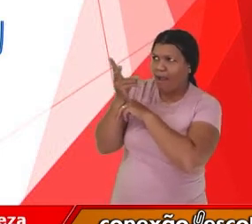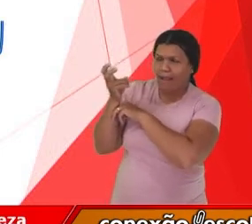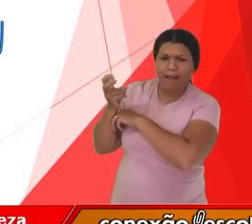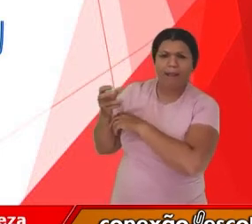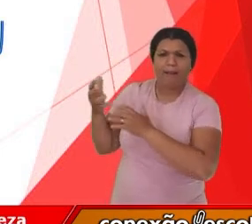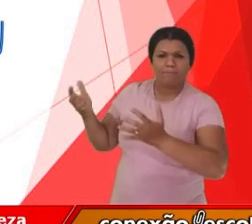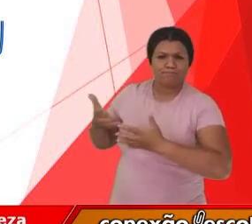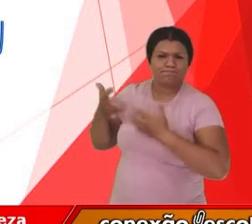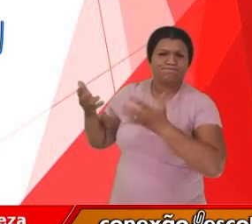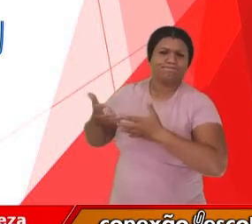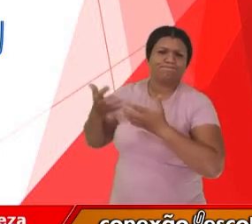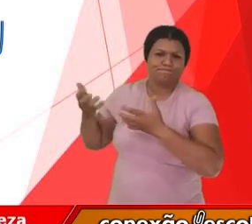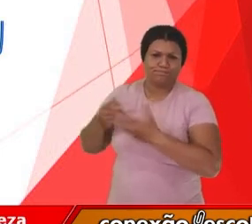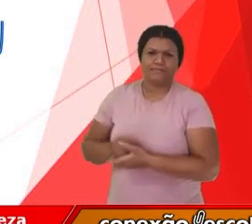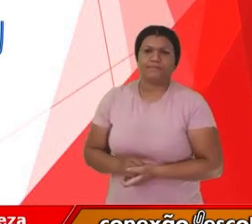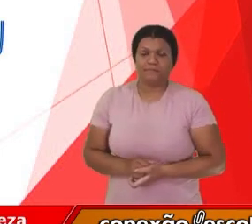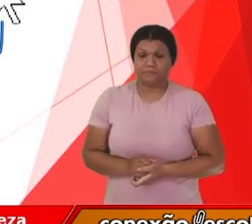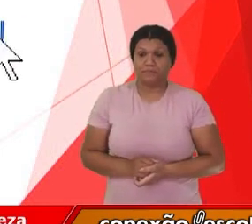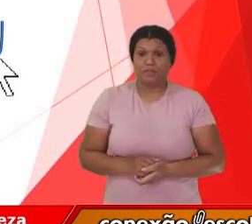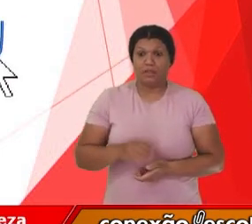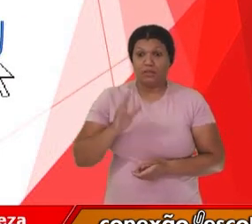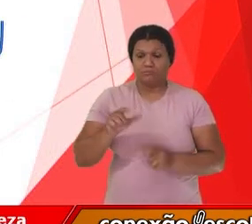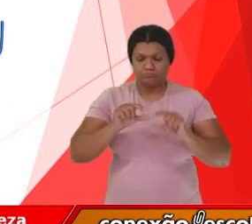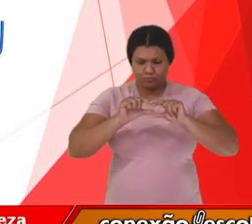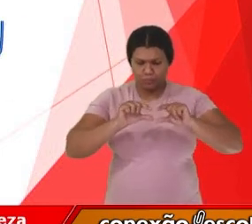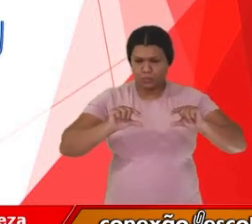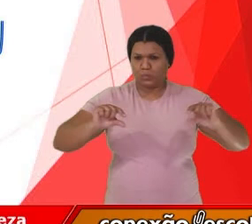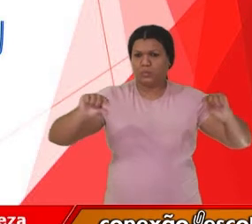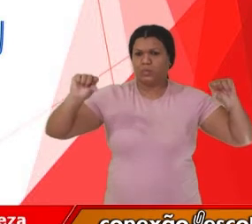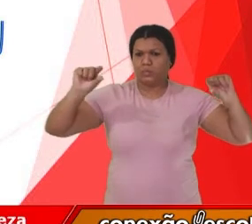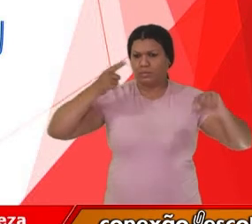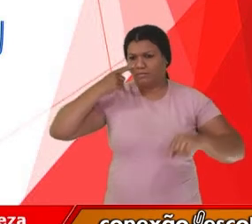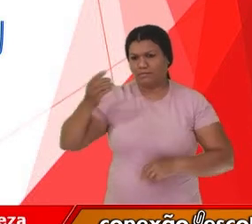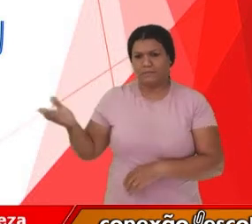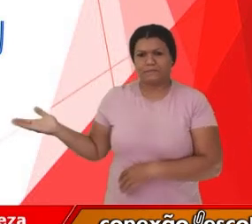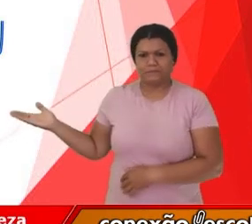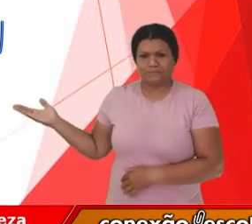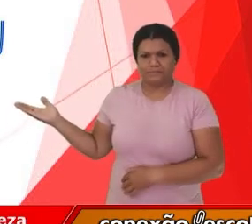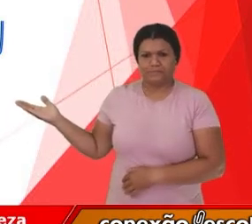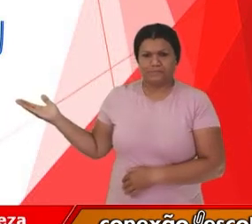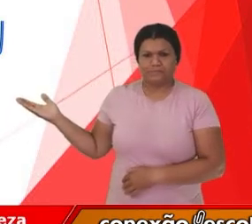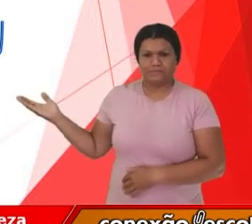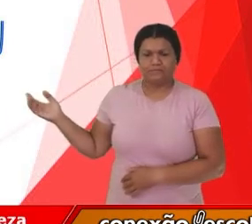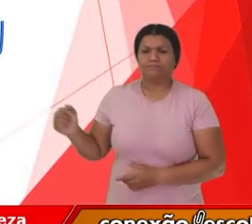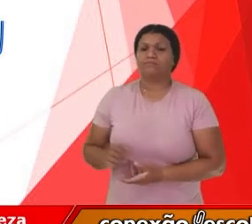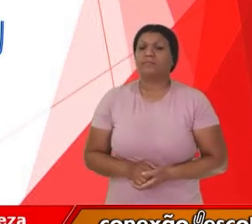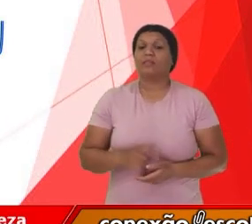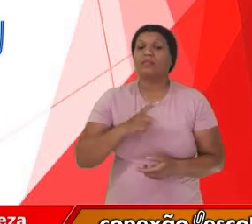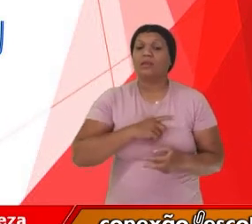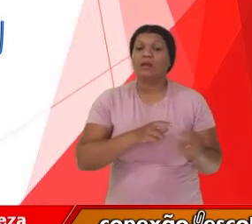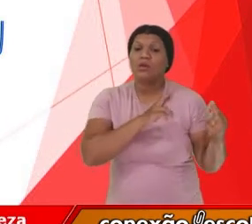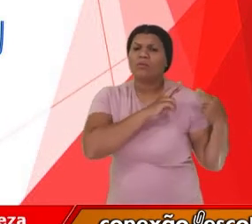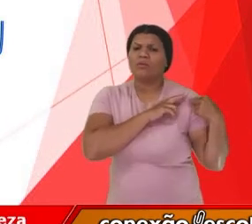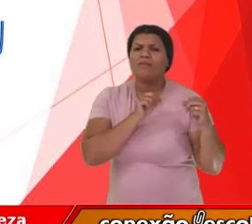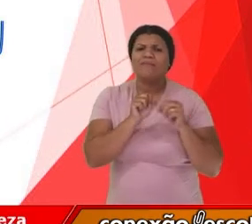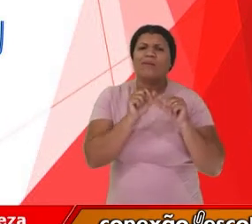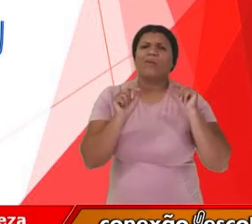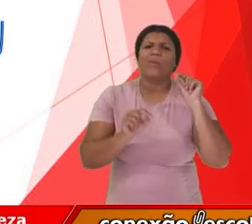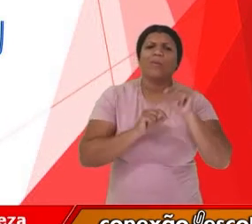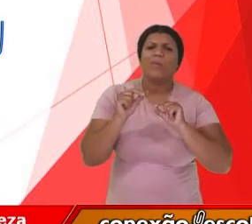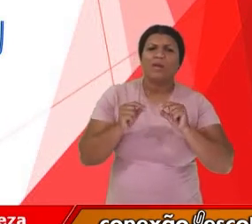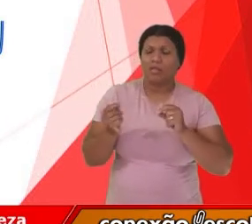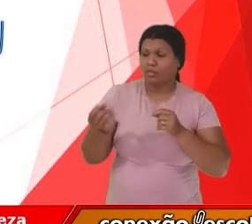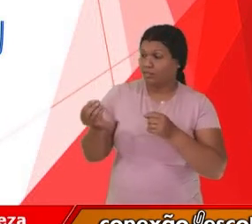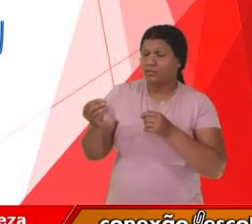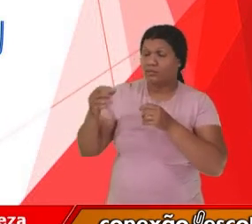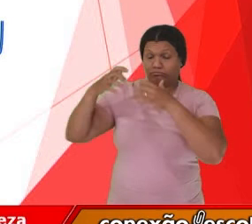O axônio já é essa parte marcada aqui pela chave. Ele é responsável por transmitir o estímulo